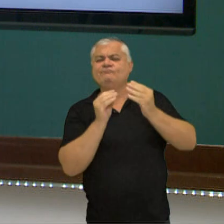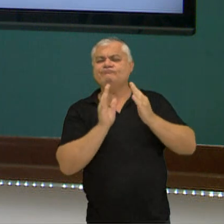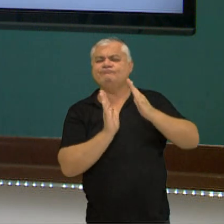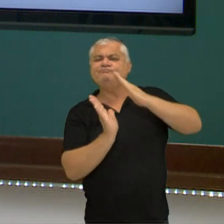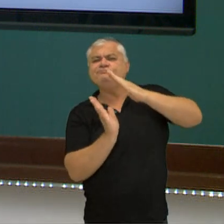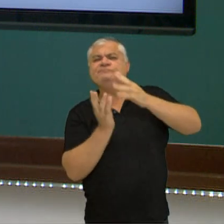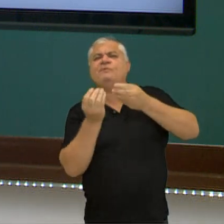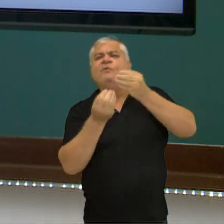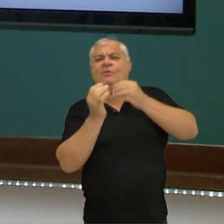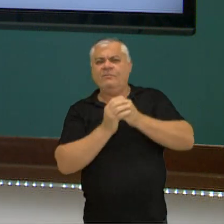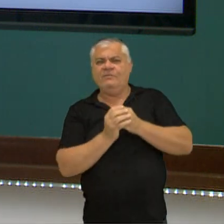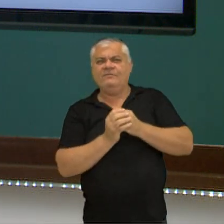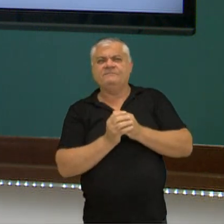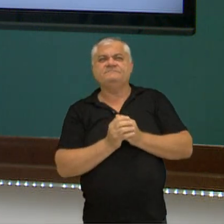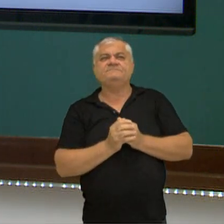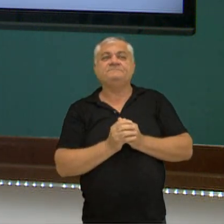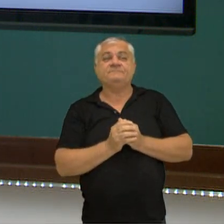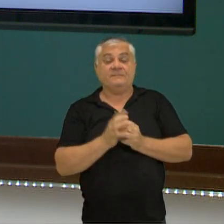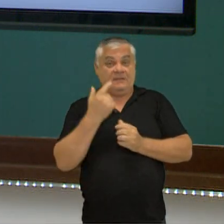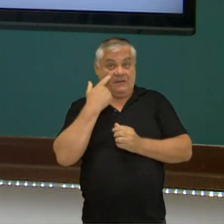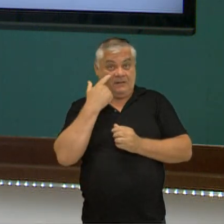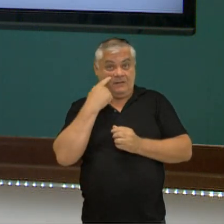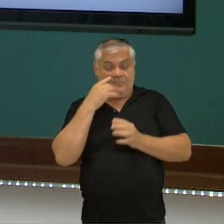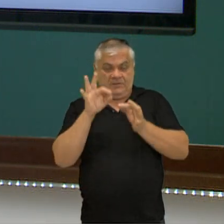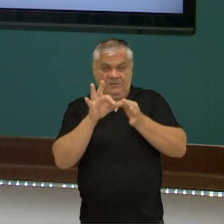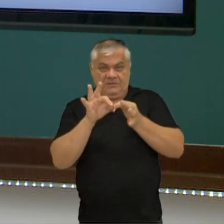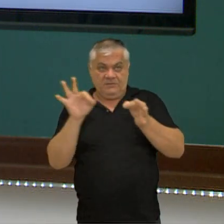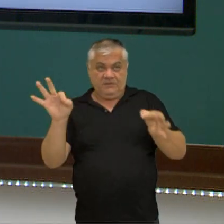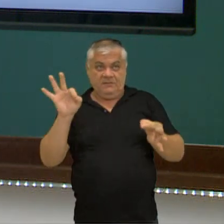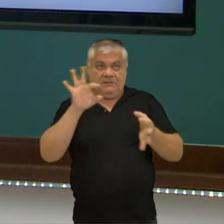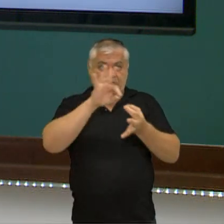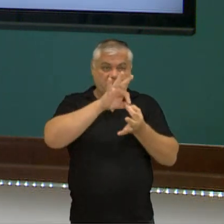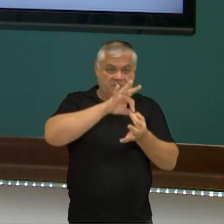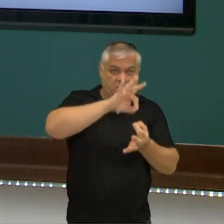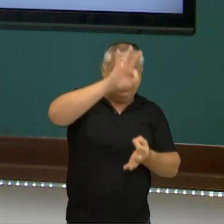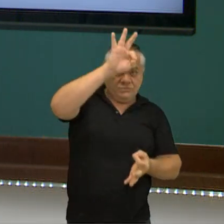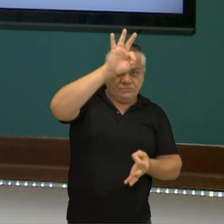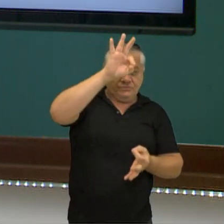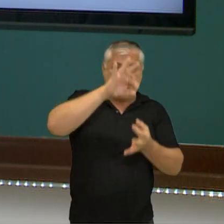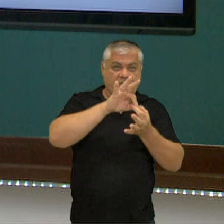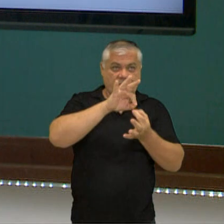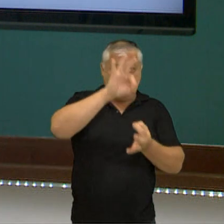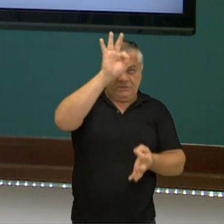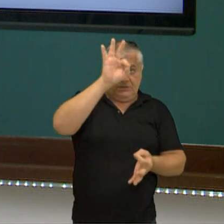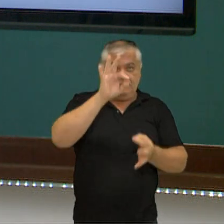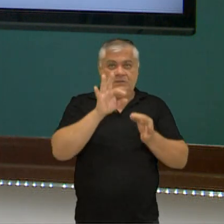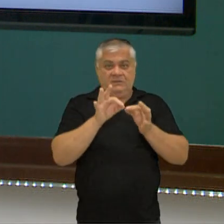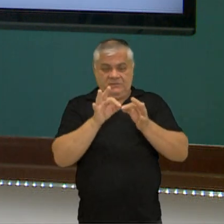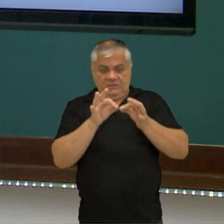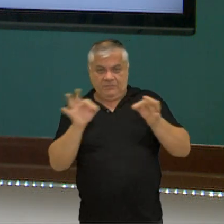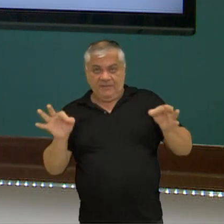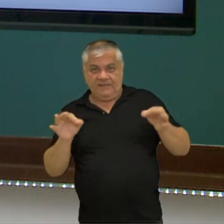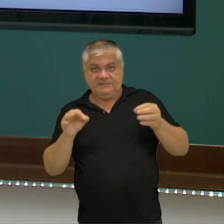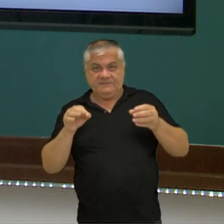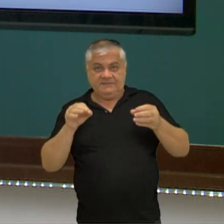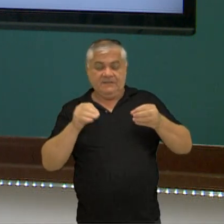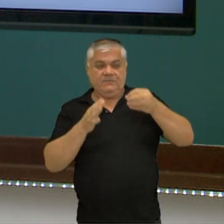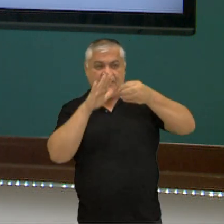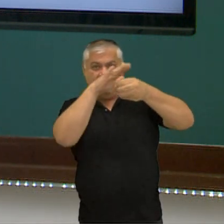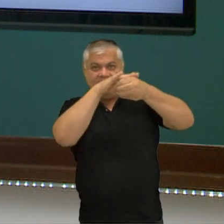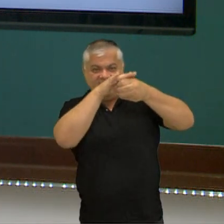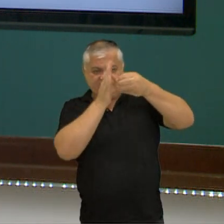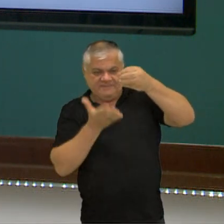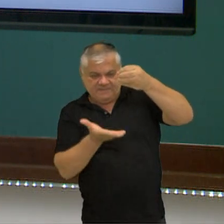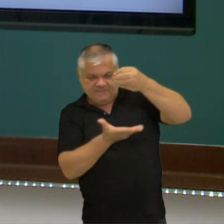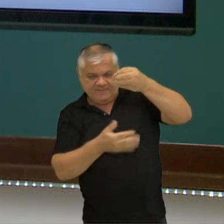gente faria esse giro? Tranquilo? E a distância, como a gente já falou, entre as duas bases, que as bases são